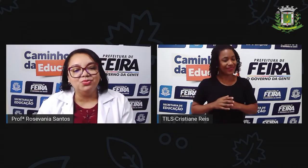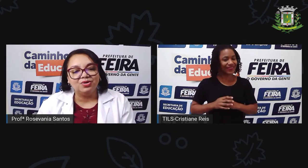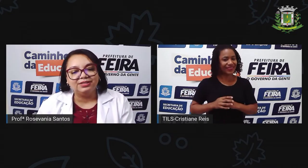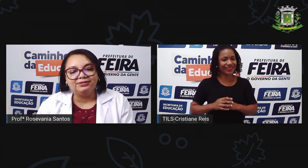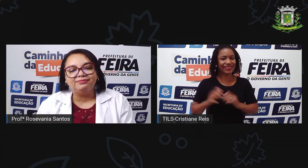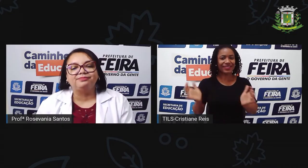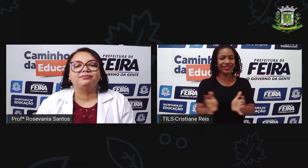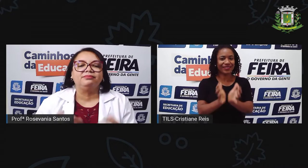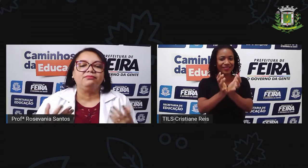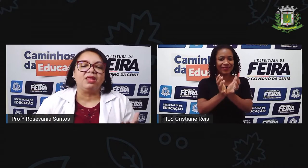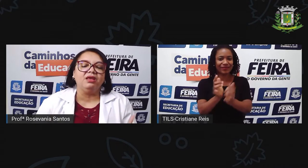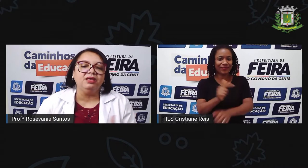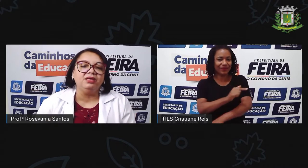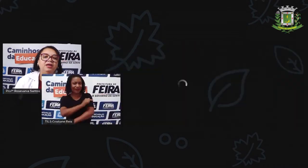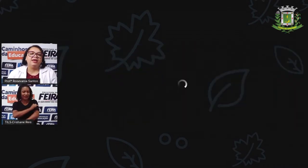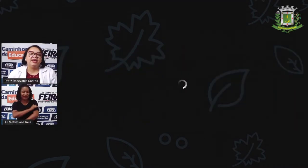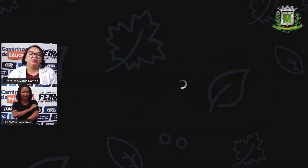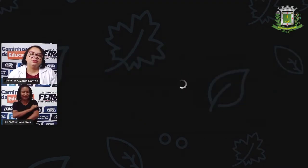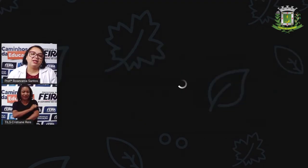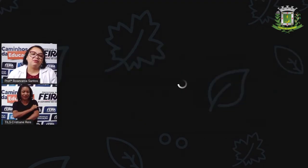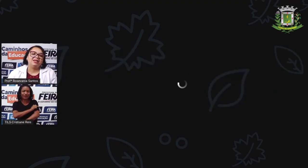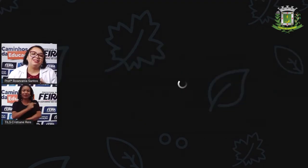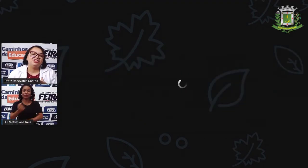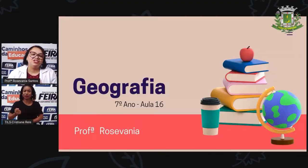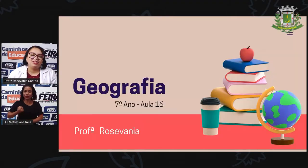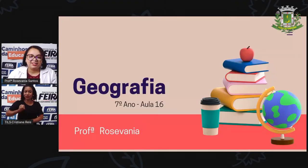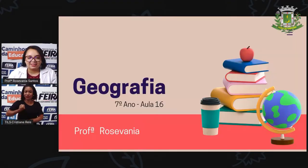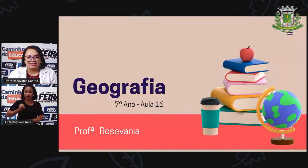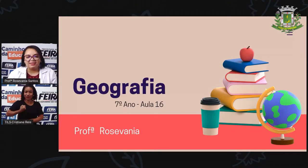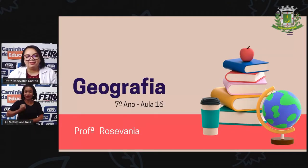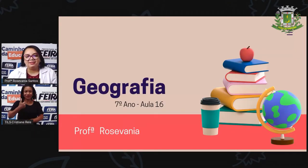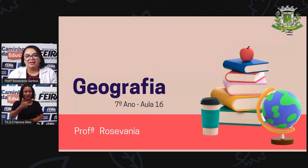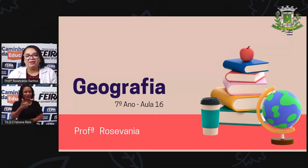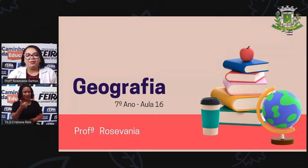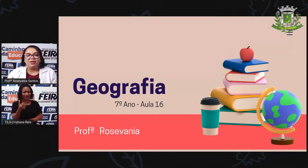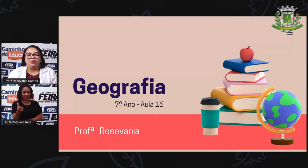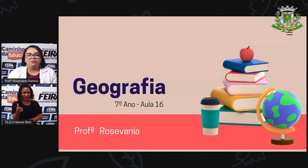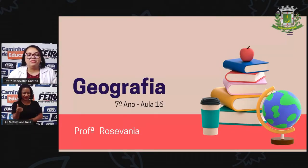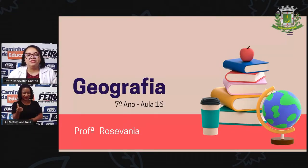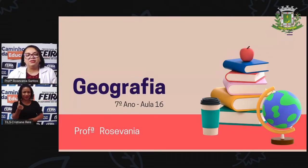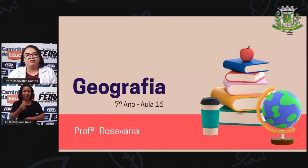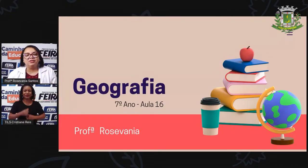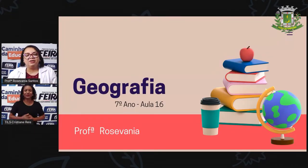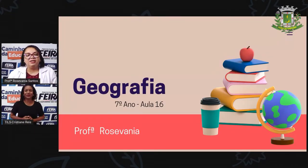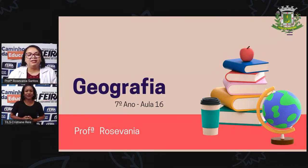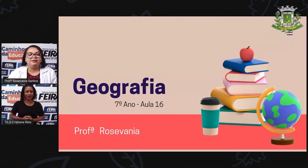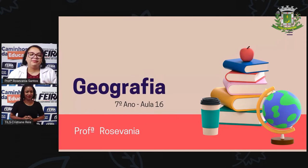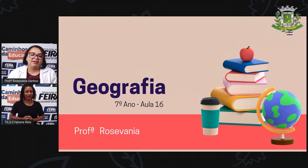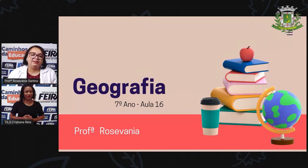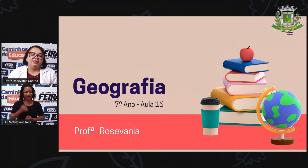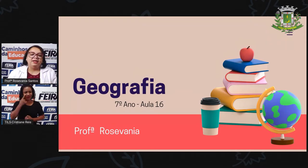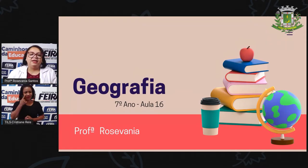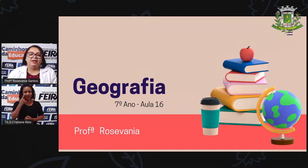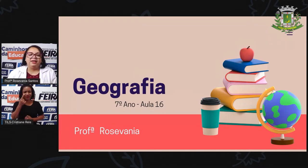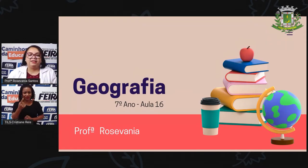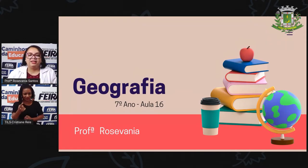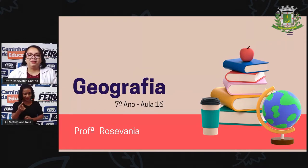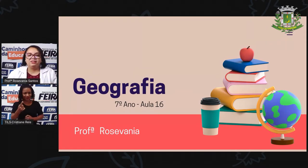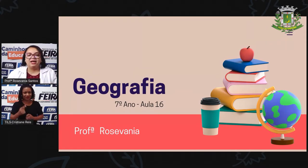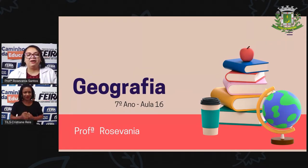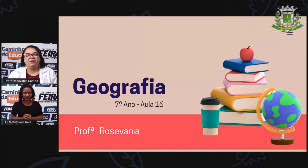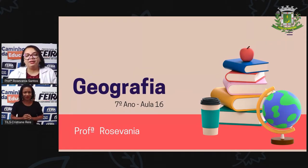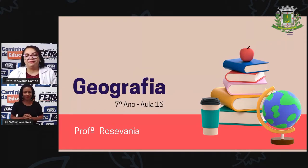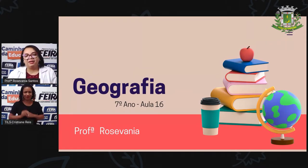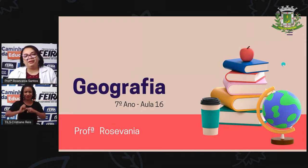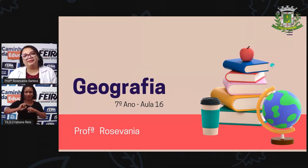sétimo ano e é a nossa aula 16. Então, como vocês estão vendo aí, né? Essa